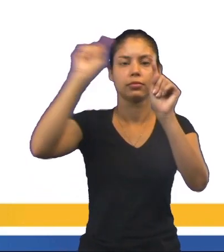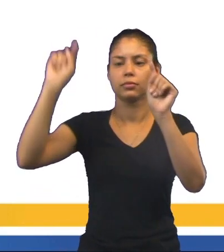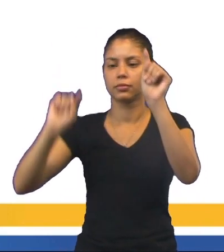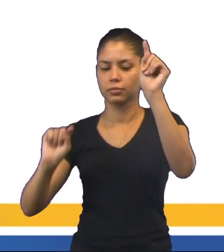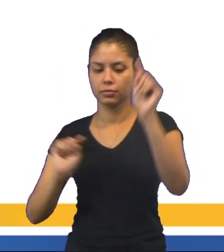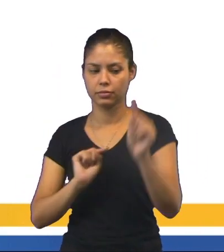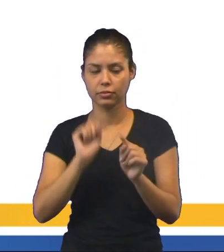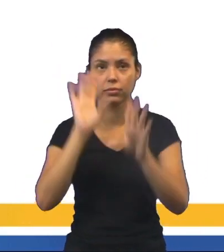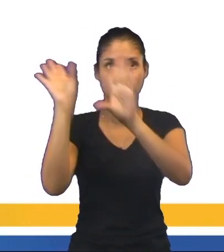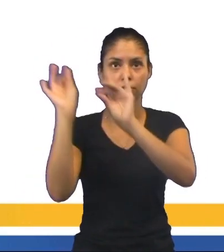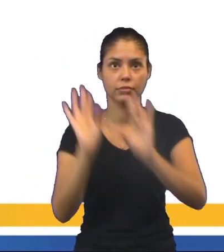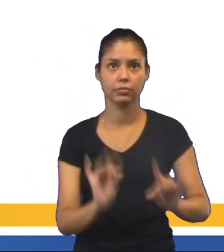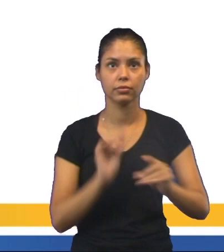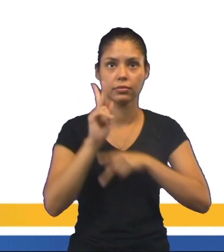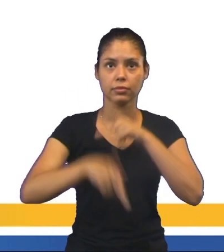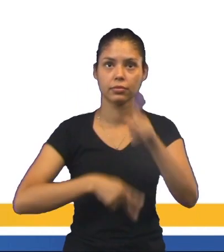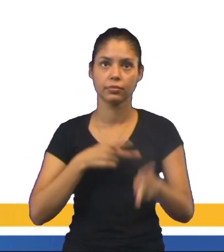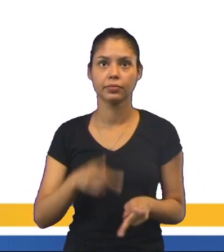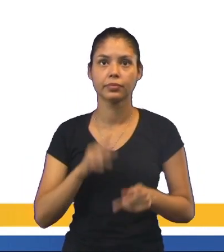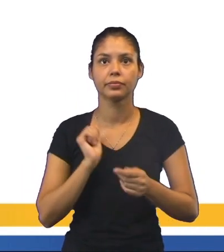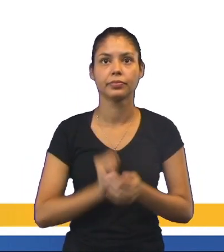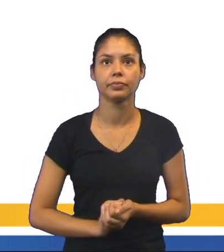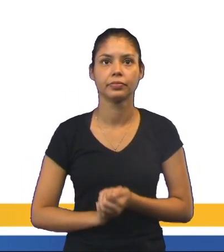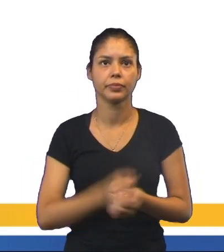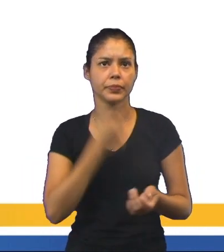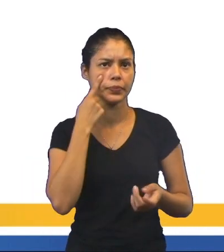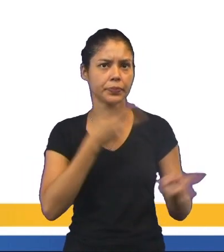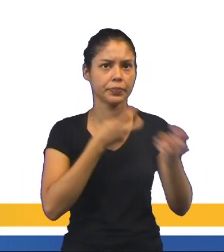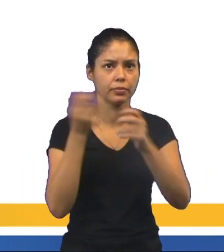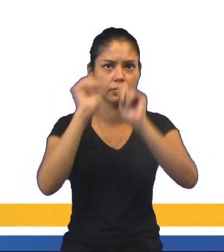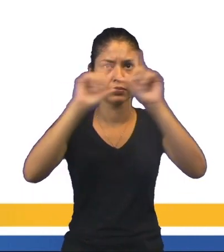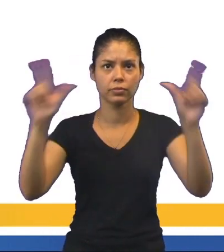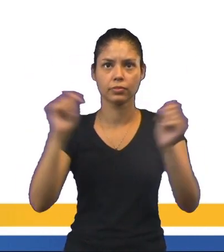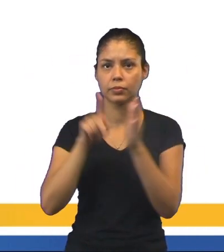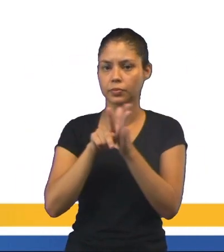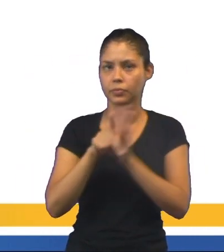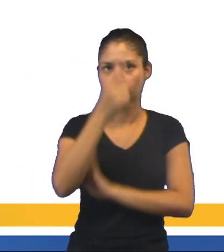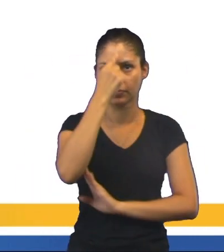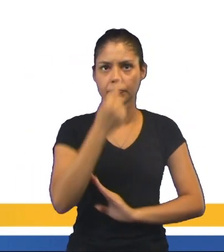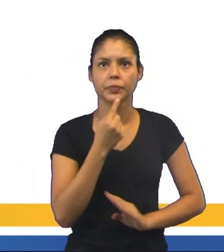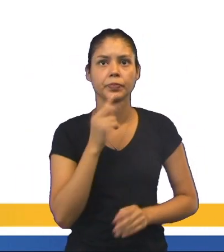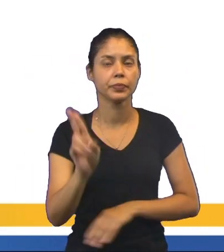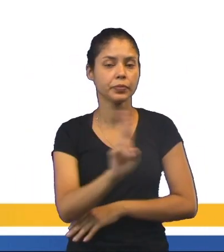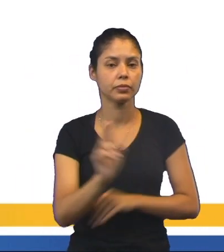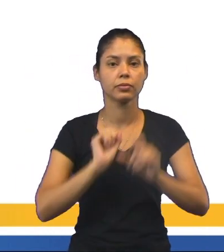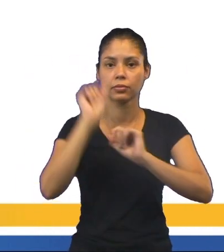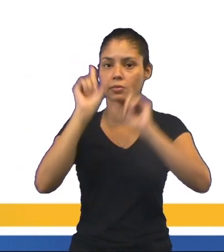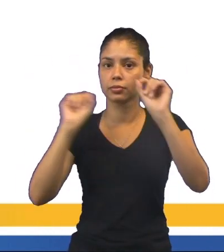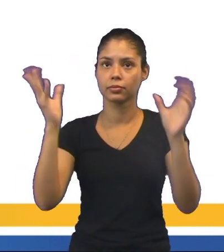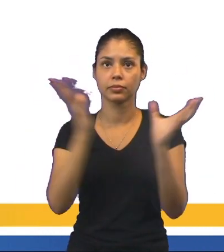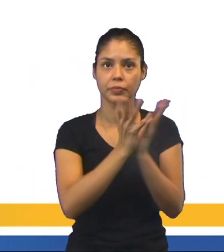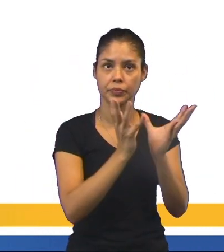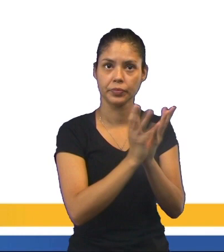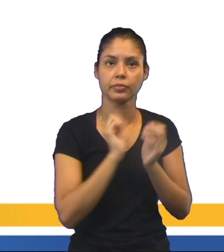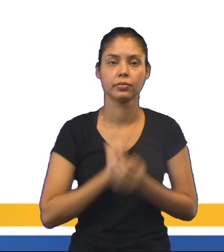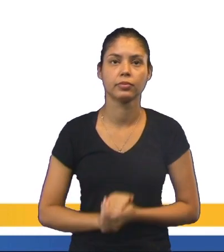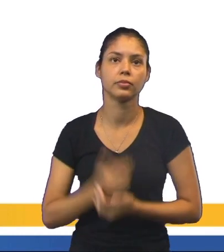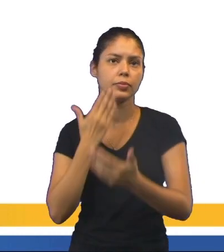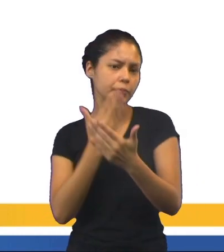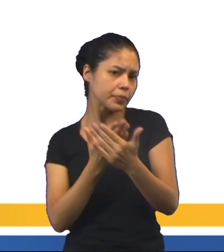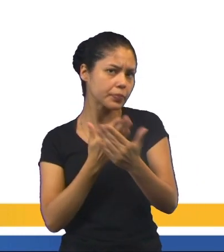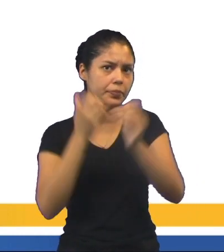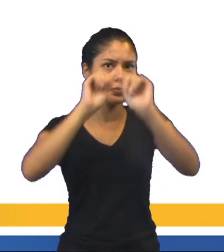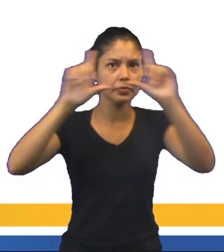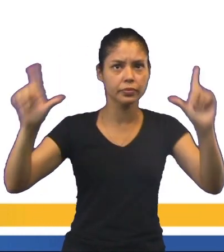pontos. Cada povo observava o céu e criava suas próprias figuras, chamadas constelações.